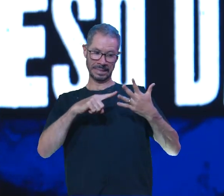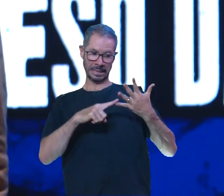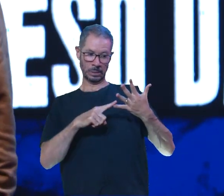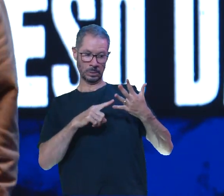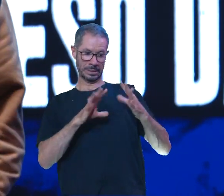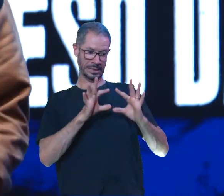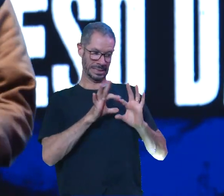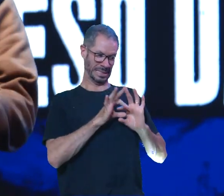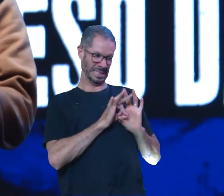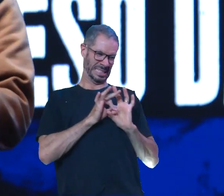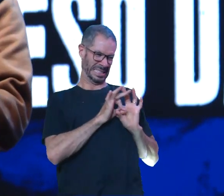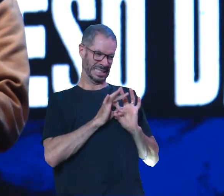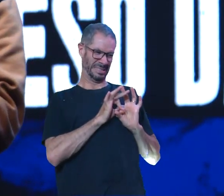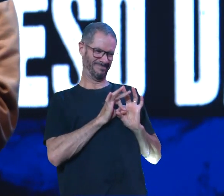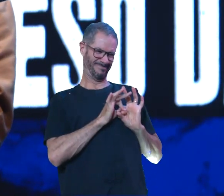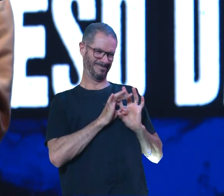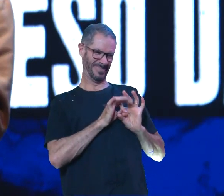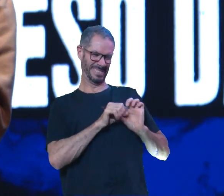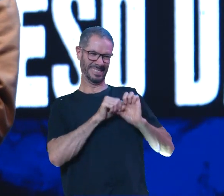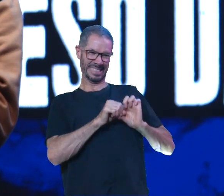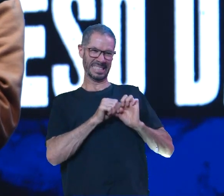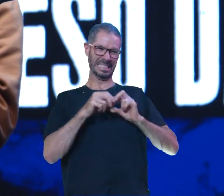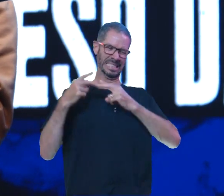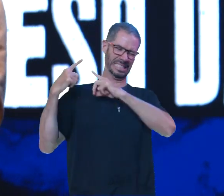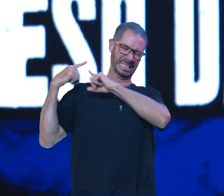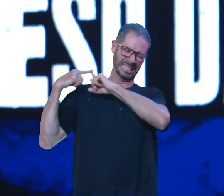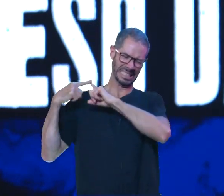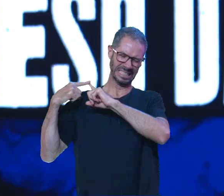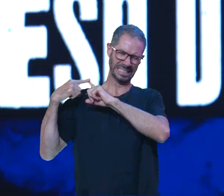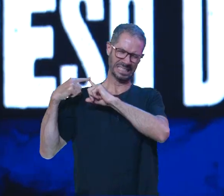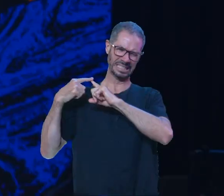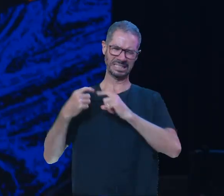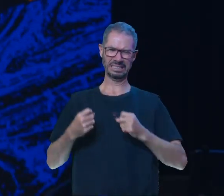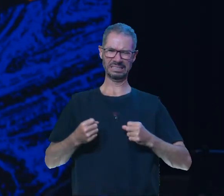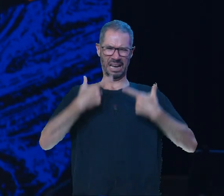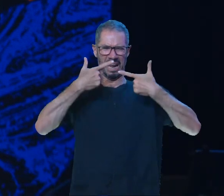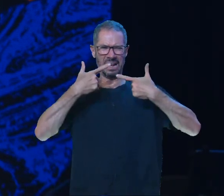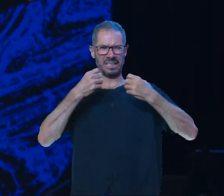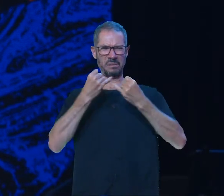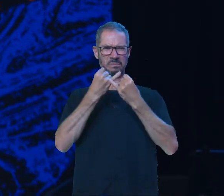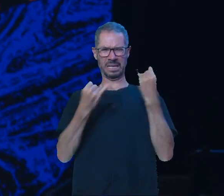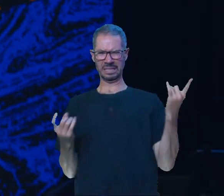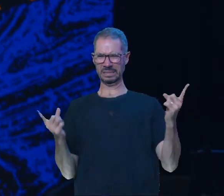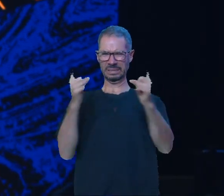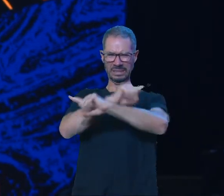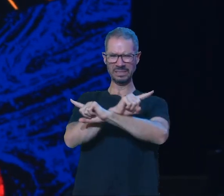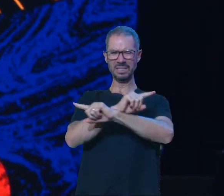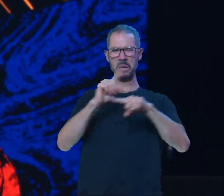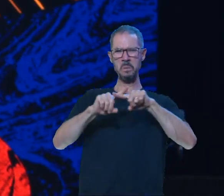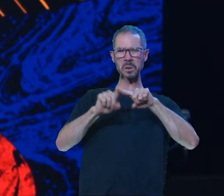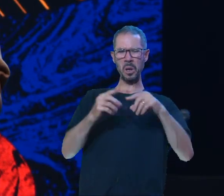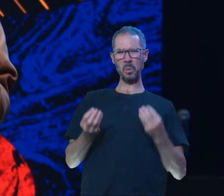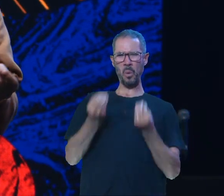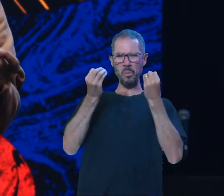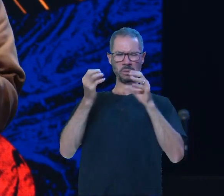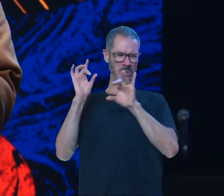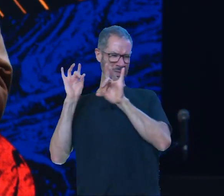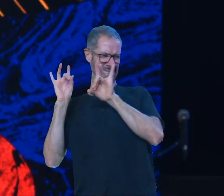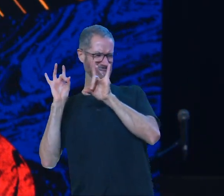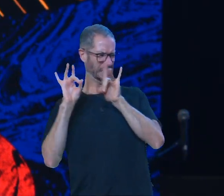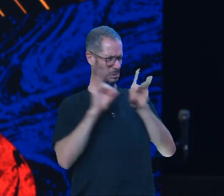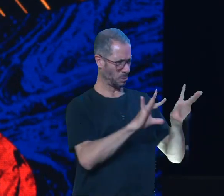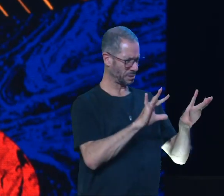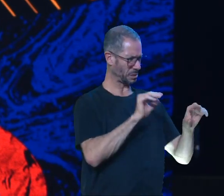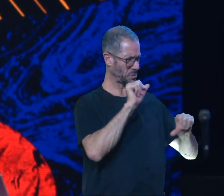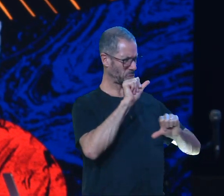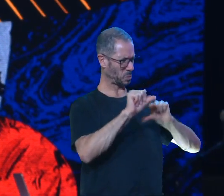pesada. E ela é estranha ou aparece controversa, porque como que uma renúncia pode